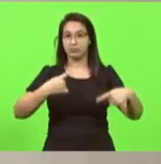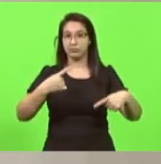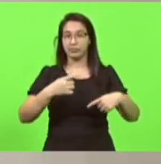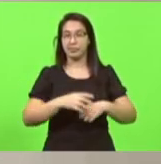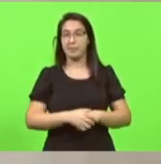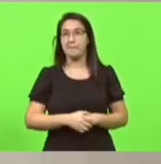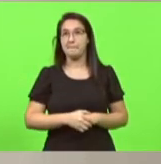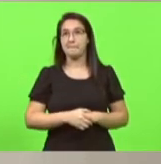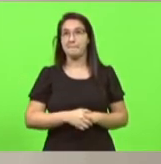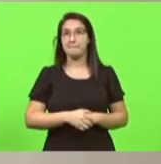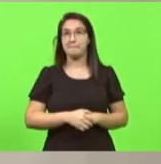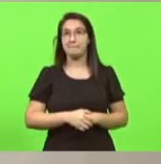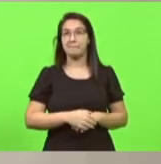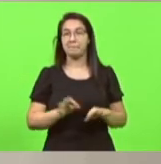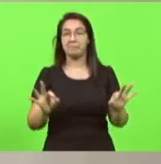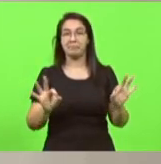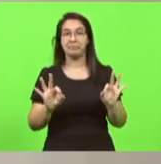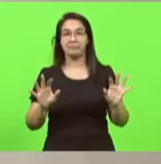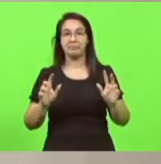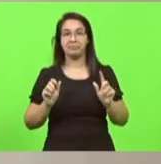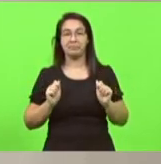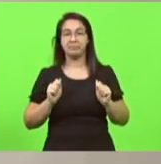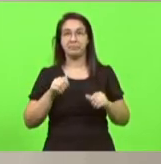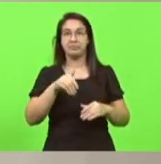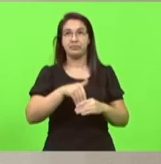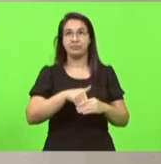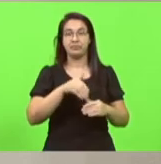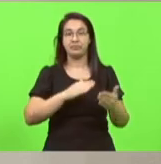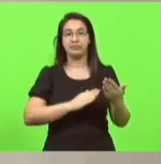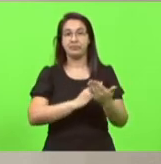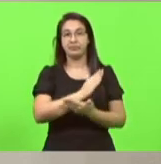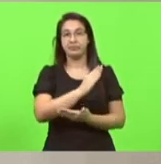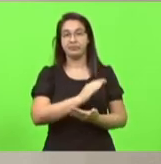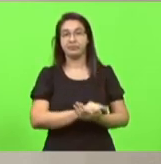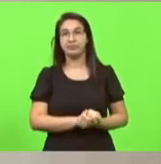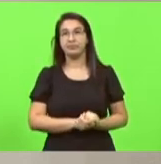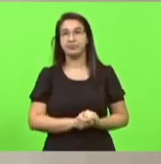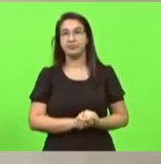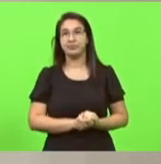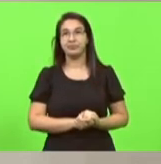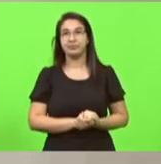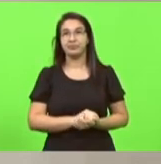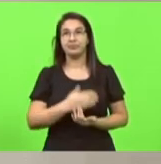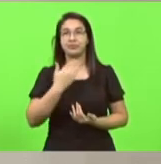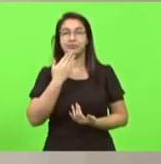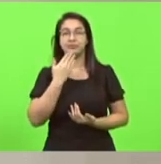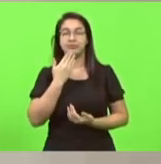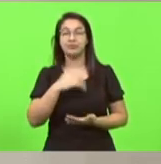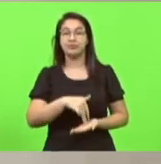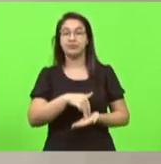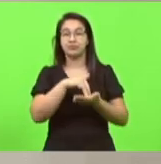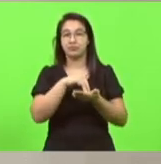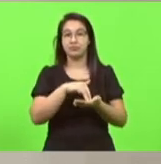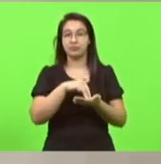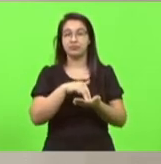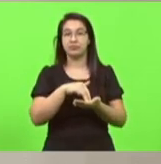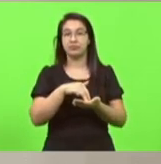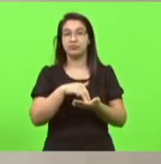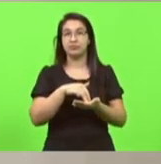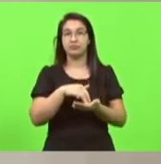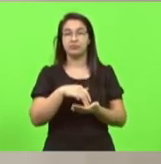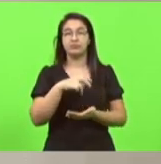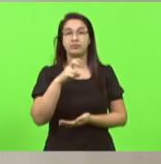Não havendo quem queira discutir, em votação? Aprovado. Pedido de moção. Moções